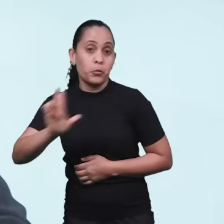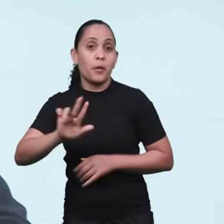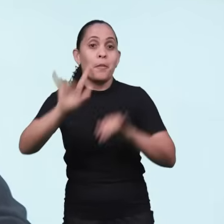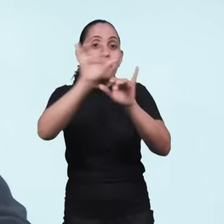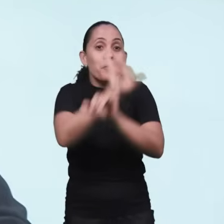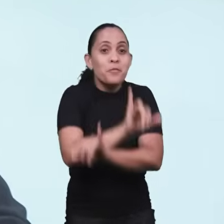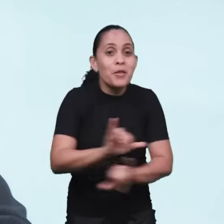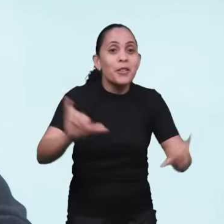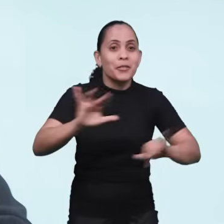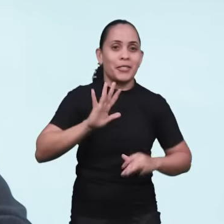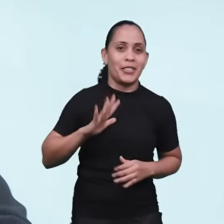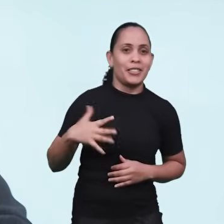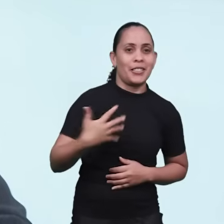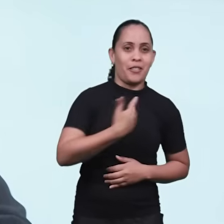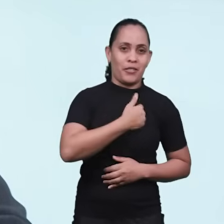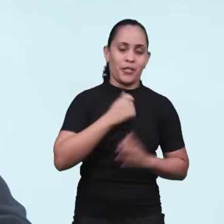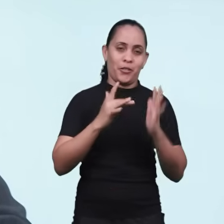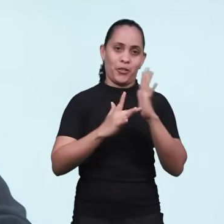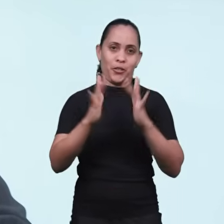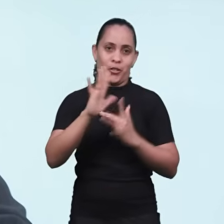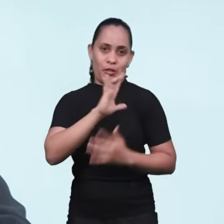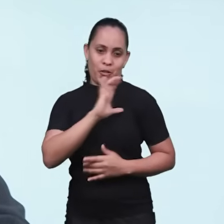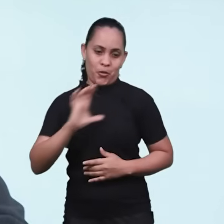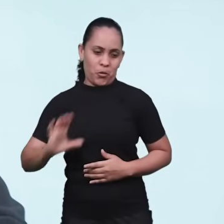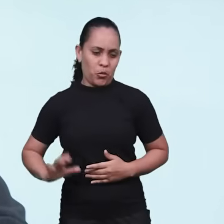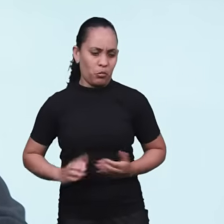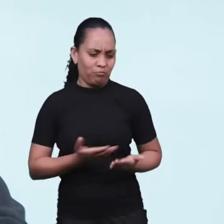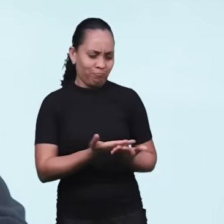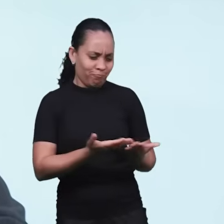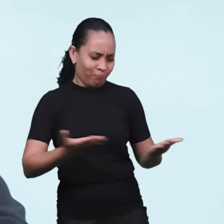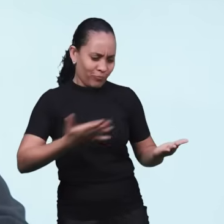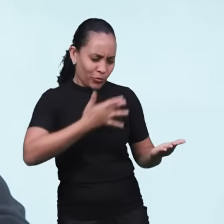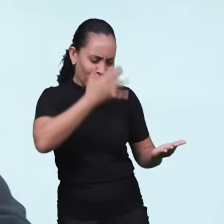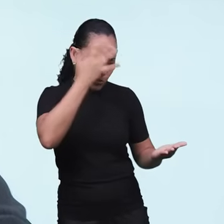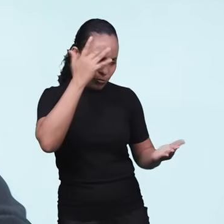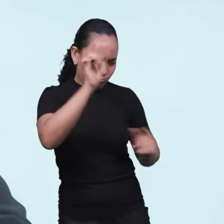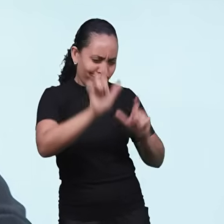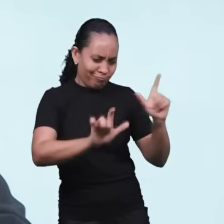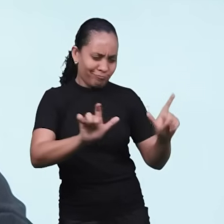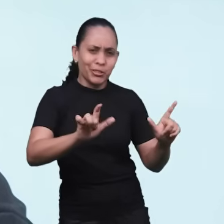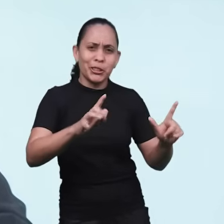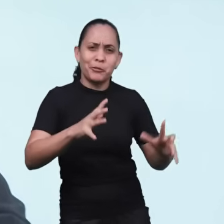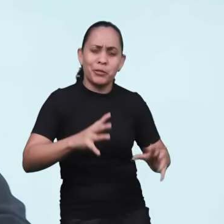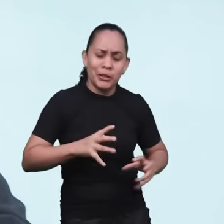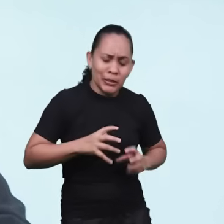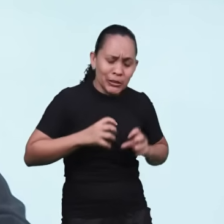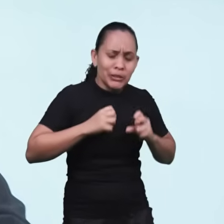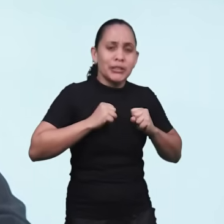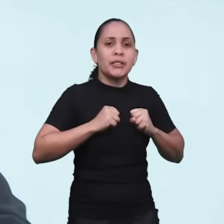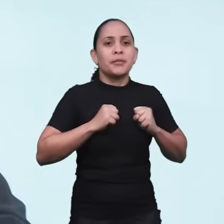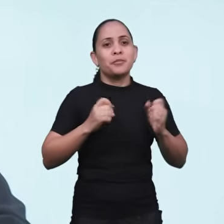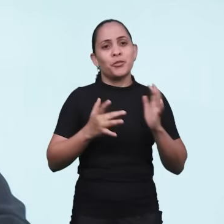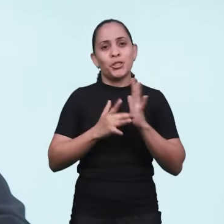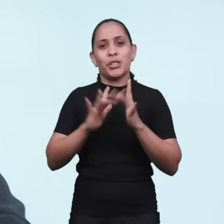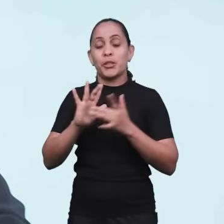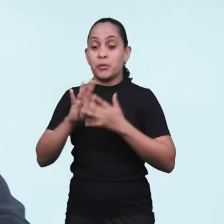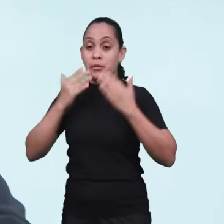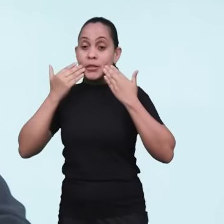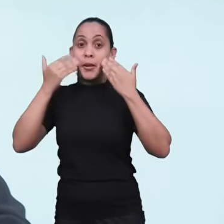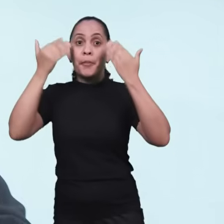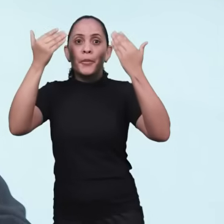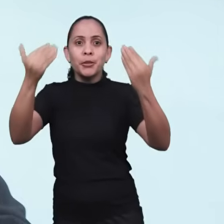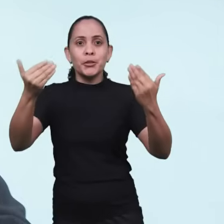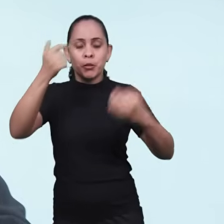Deus usa para propagar a luz da salvação em Cristo, diante do mundo que está em trevas. O Senhor Jesus